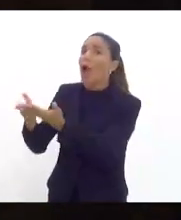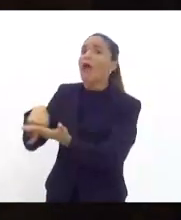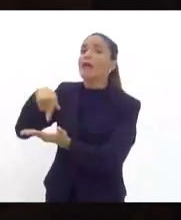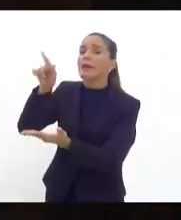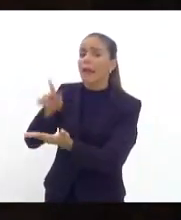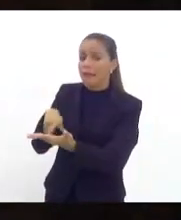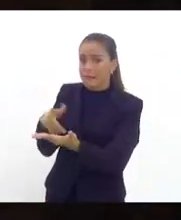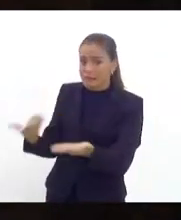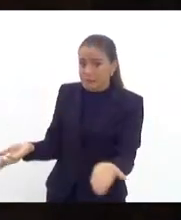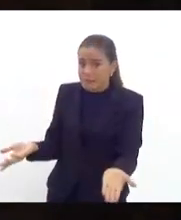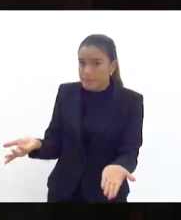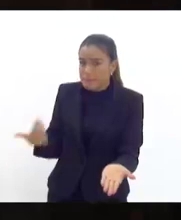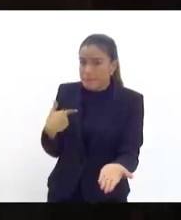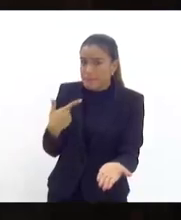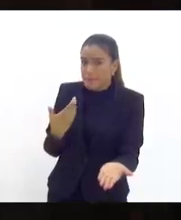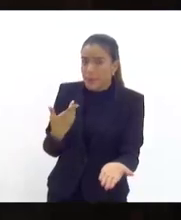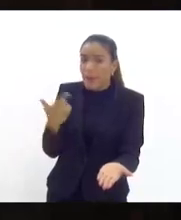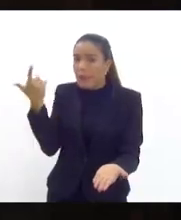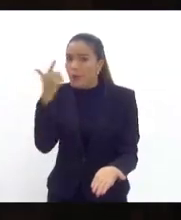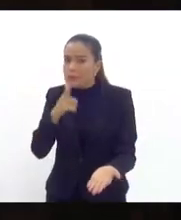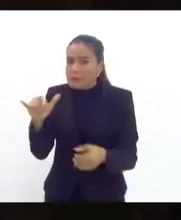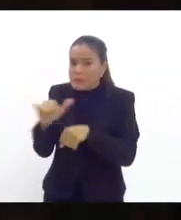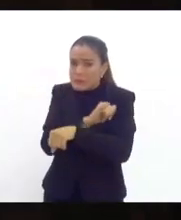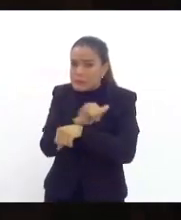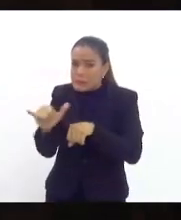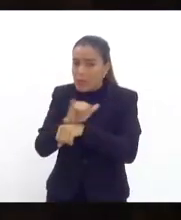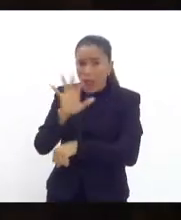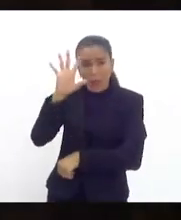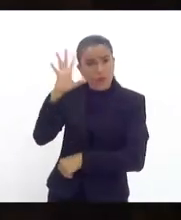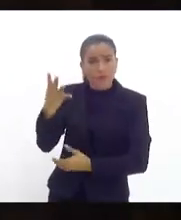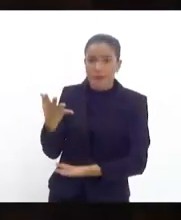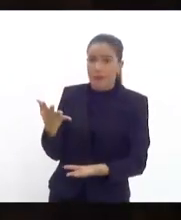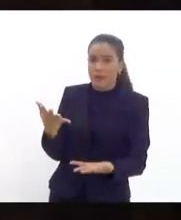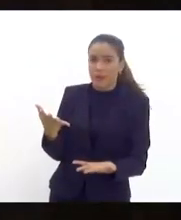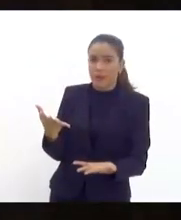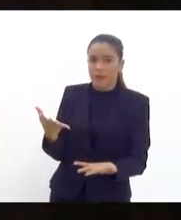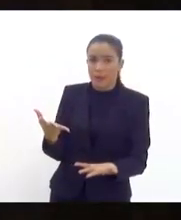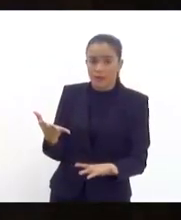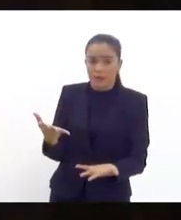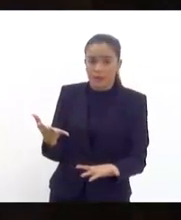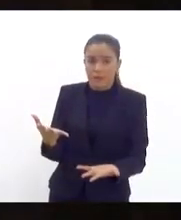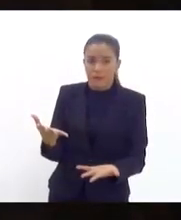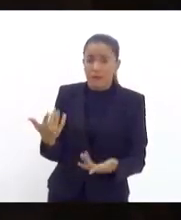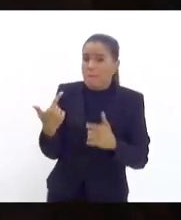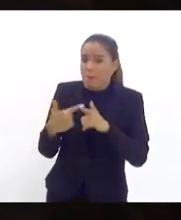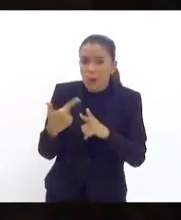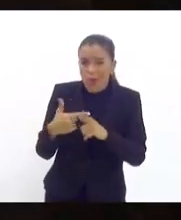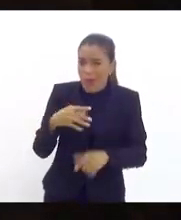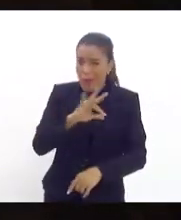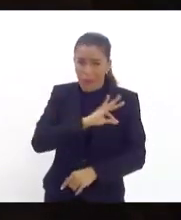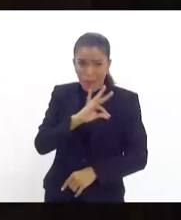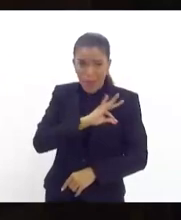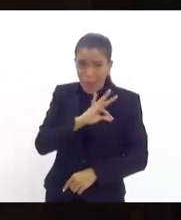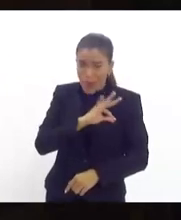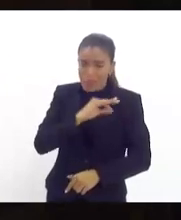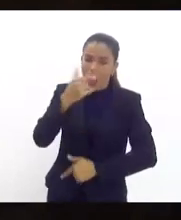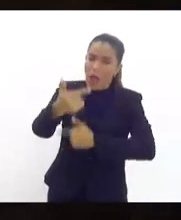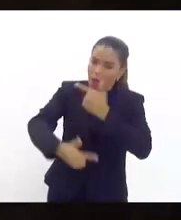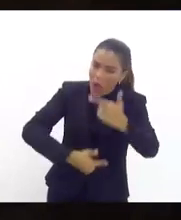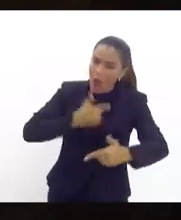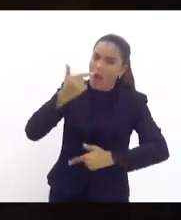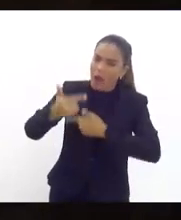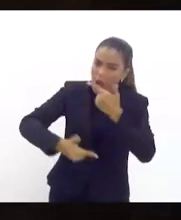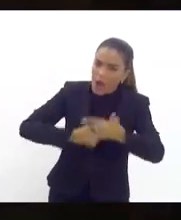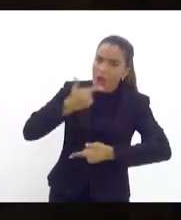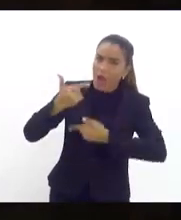poder eh recorrer da nossa ineficiência porque a polícia por mais que ela